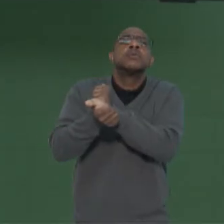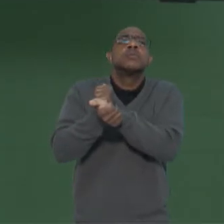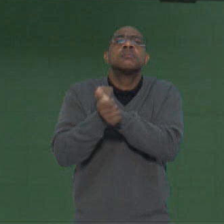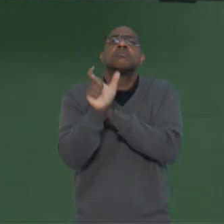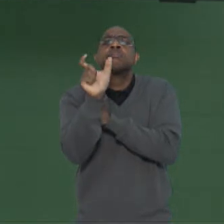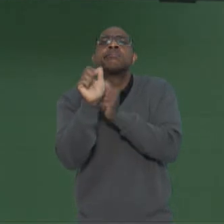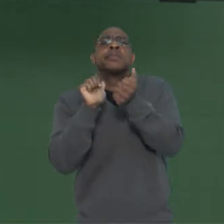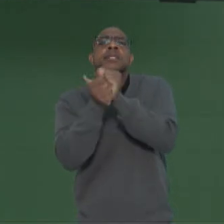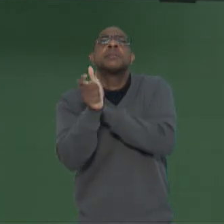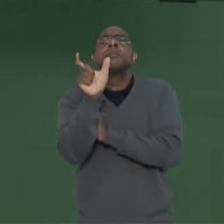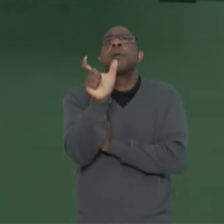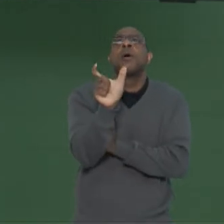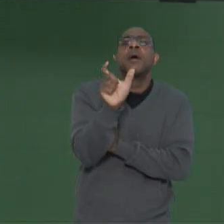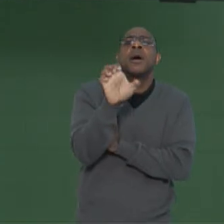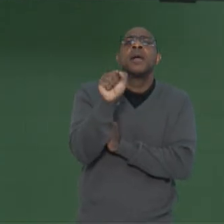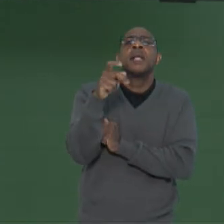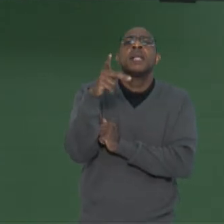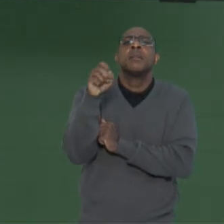do esporte,